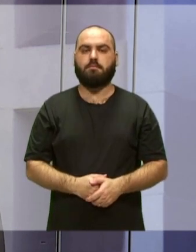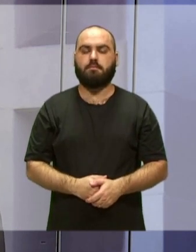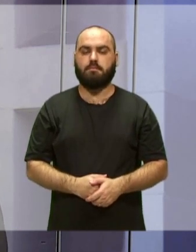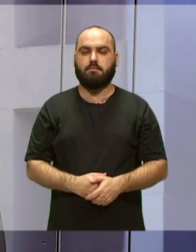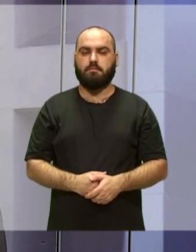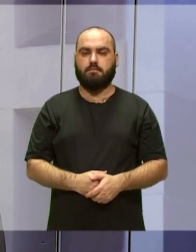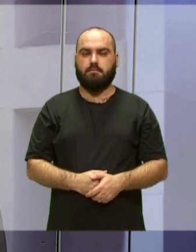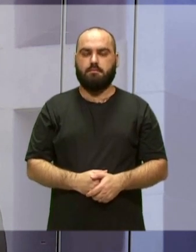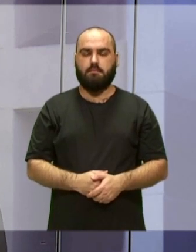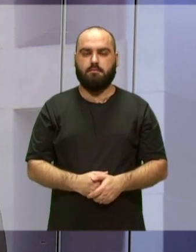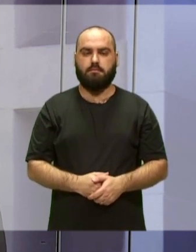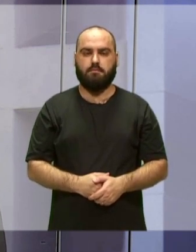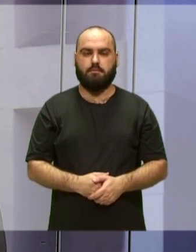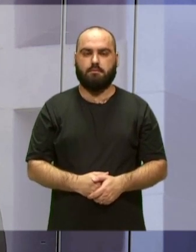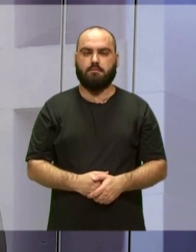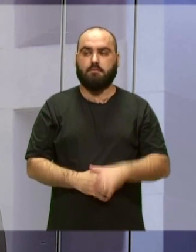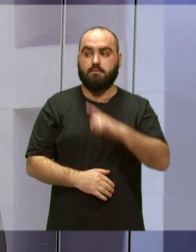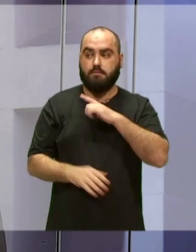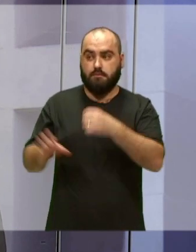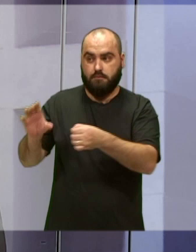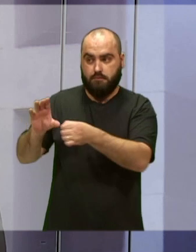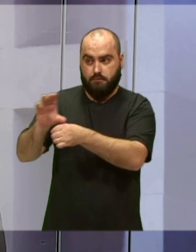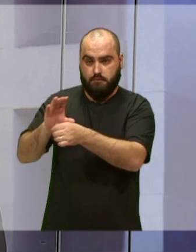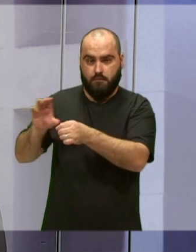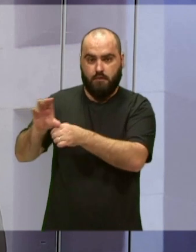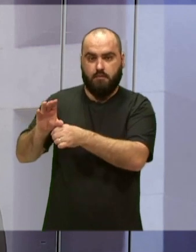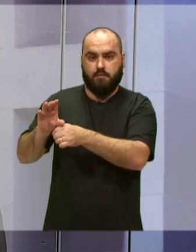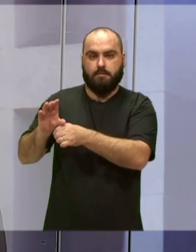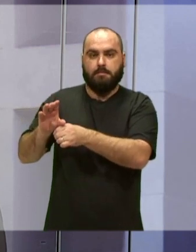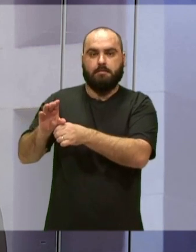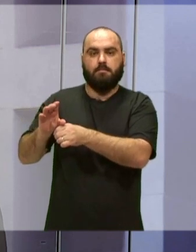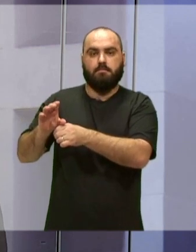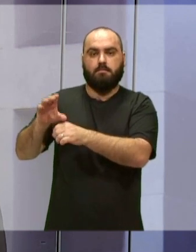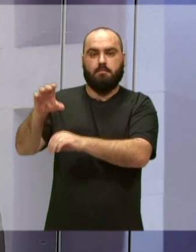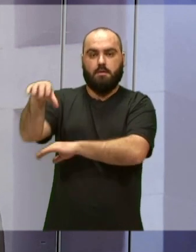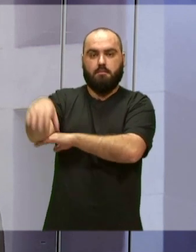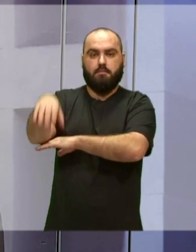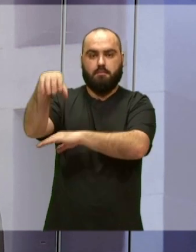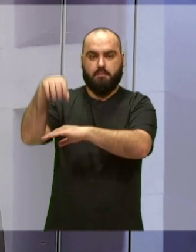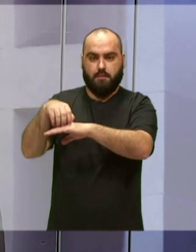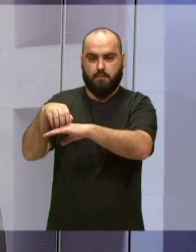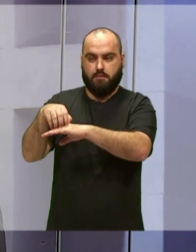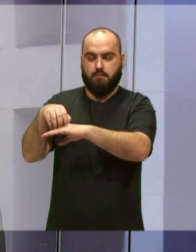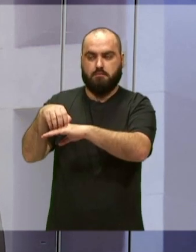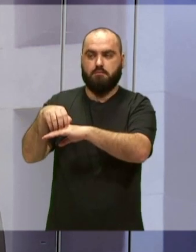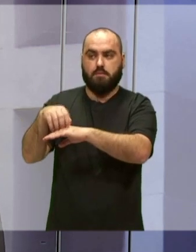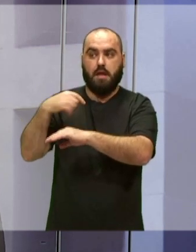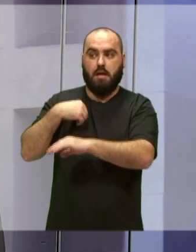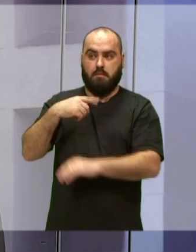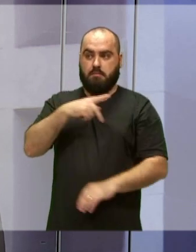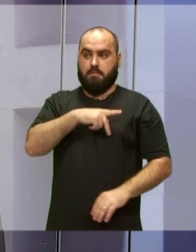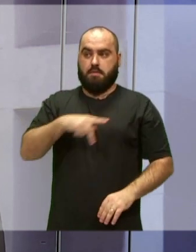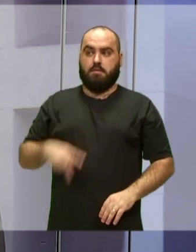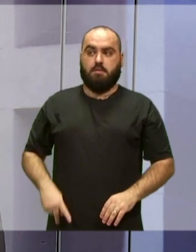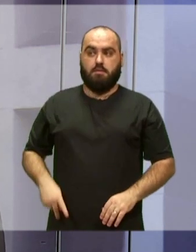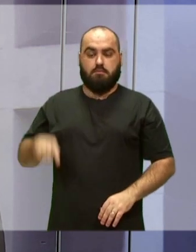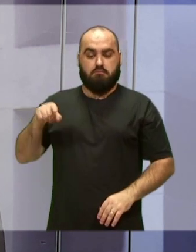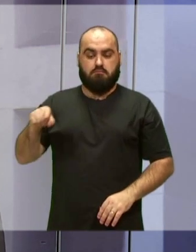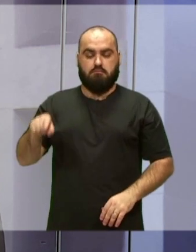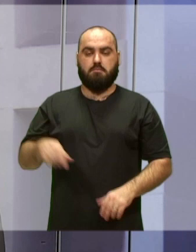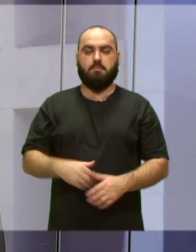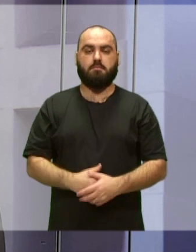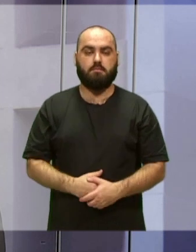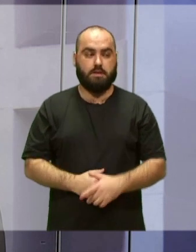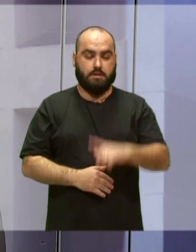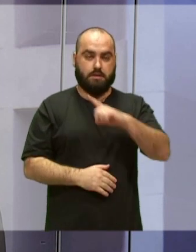n nós nós temos a comissão de do complexo portuário autarquias é isso eu sou presidente dessa comissão